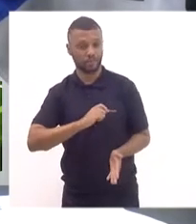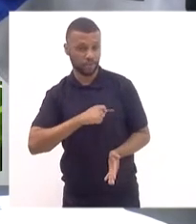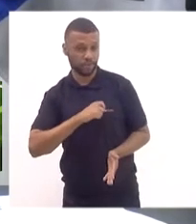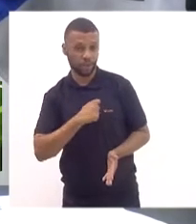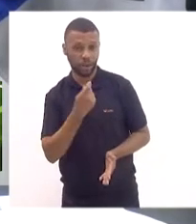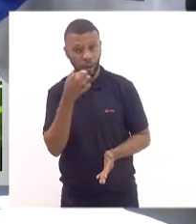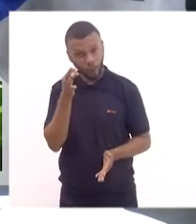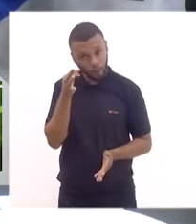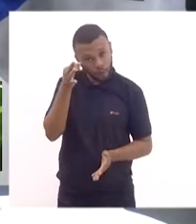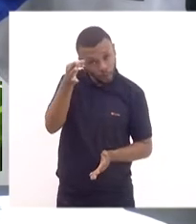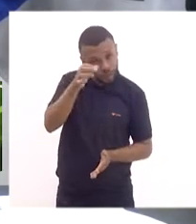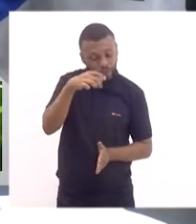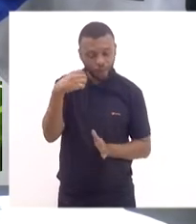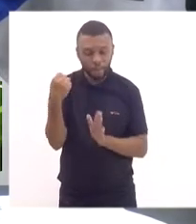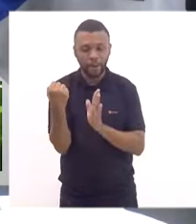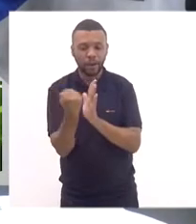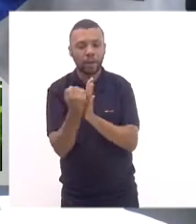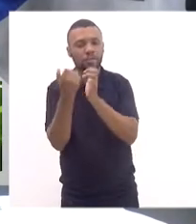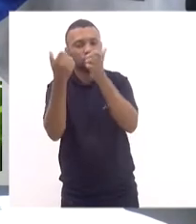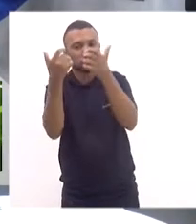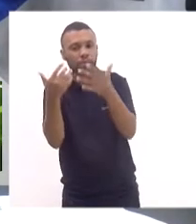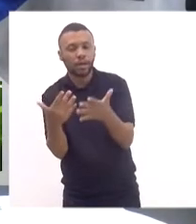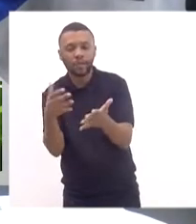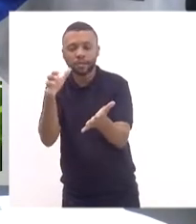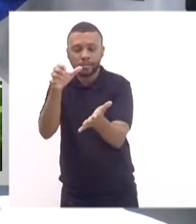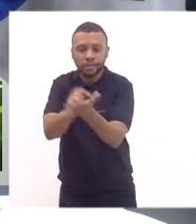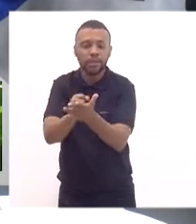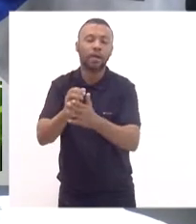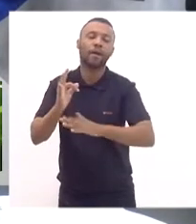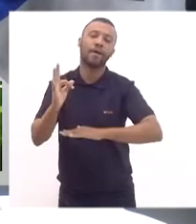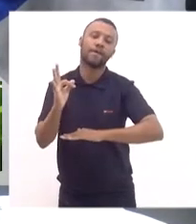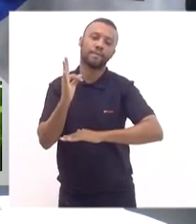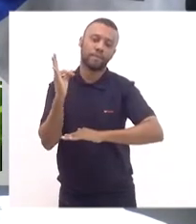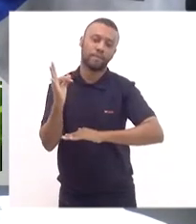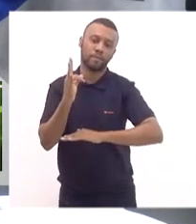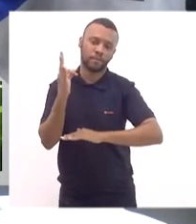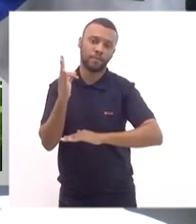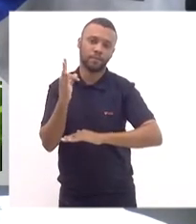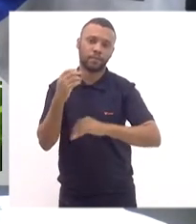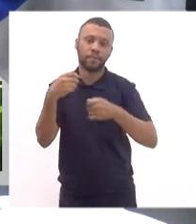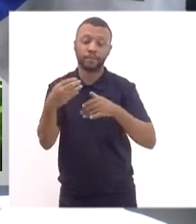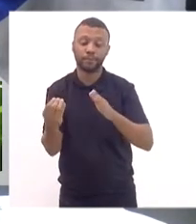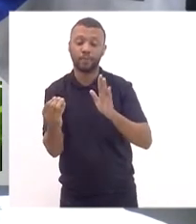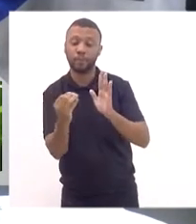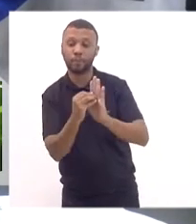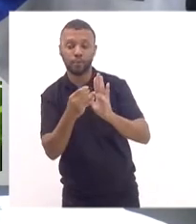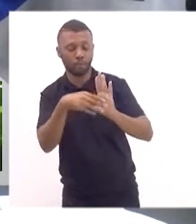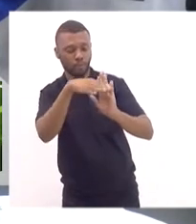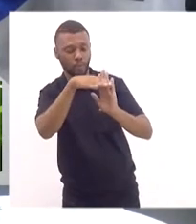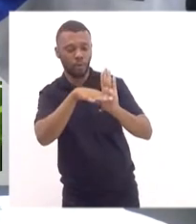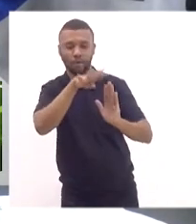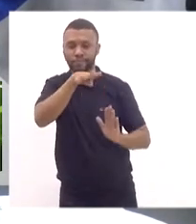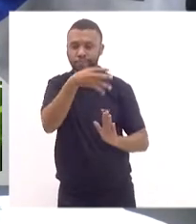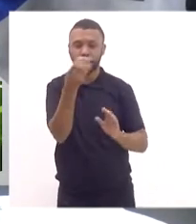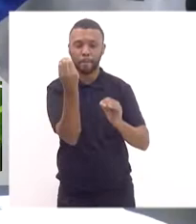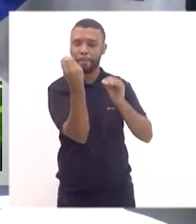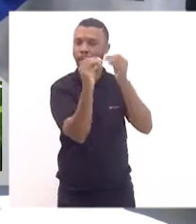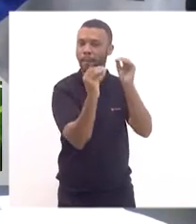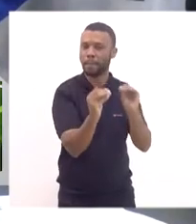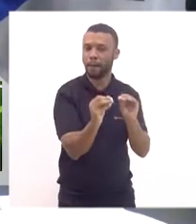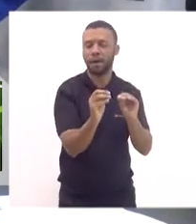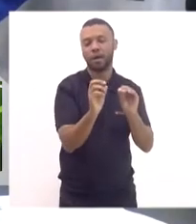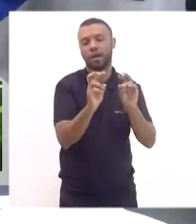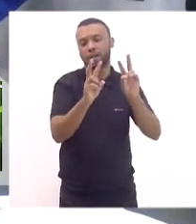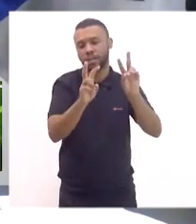for classificado formalmente, terá que ser classificado como um investimento. Então, o projeto de lei da deputada